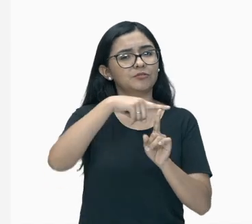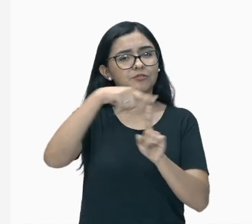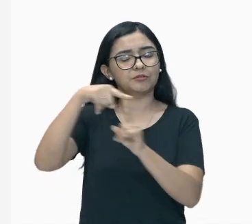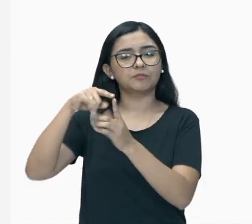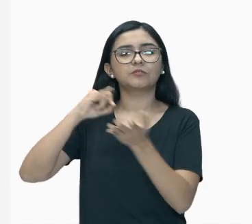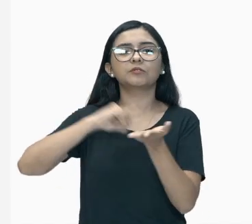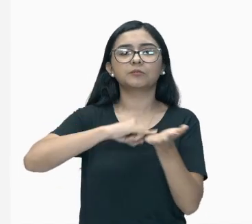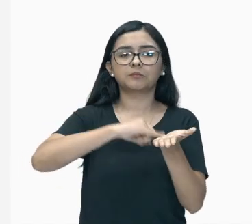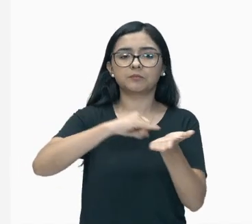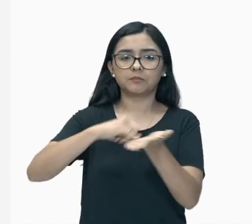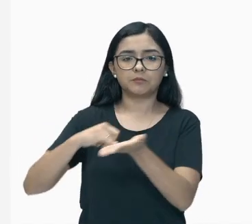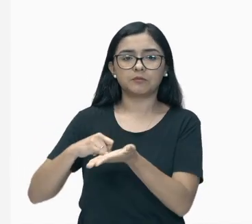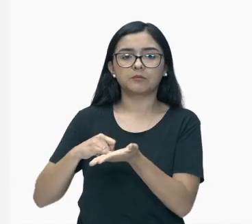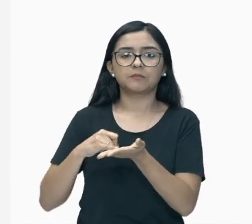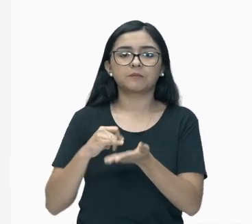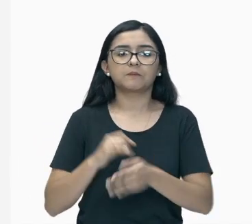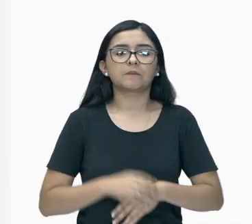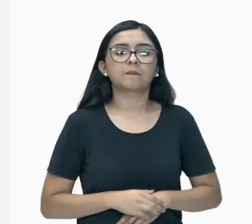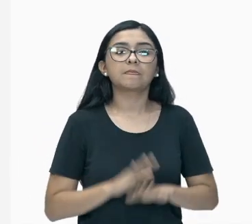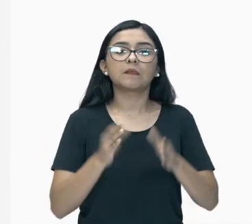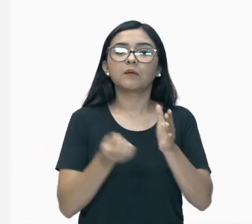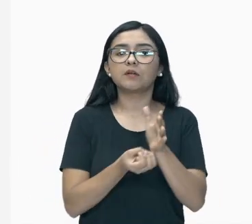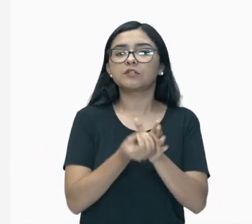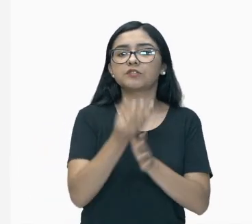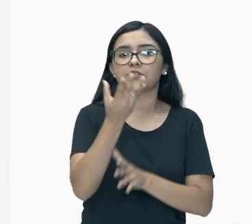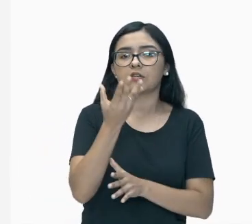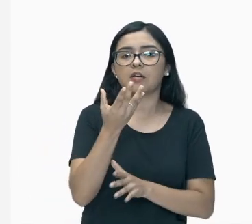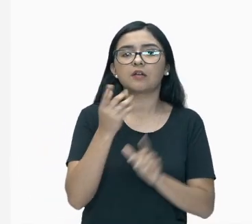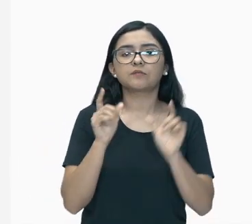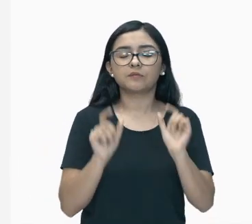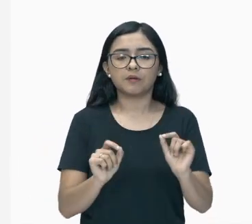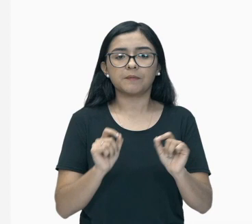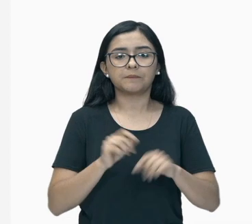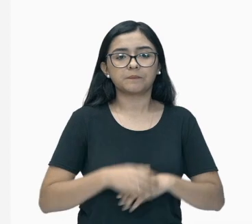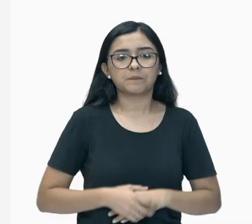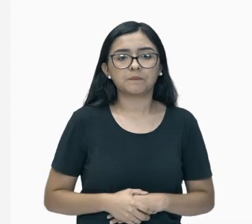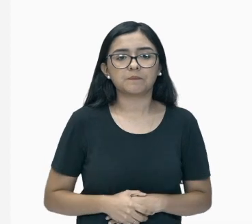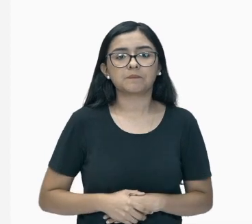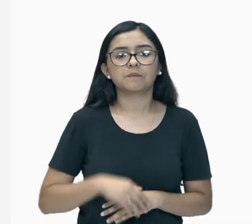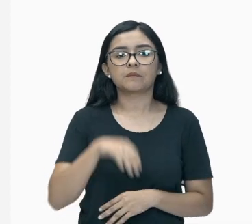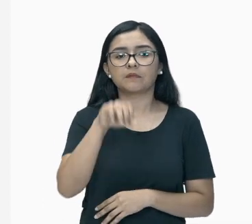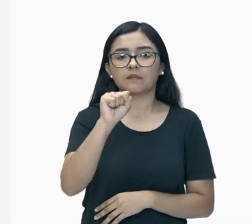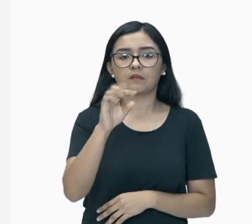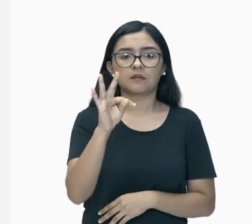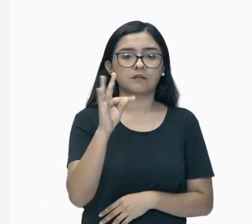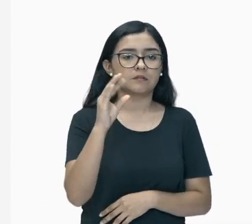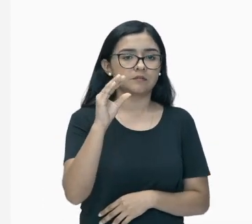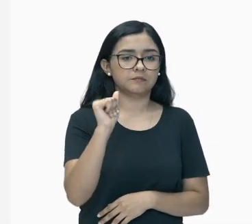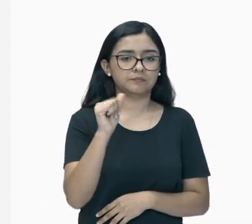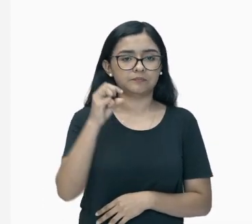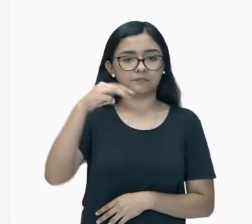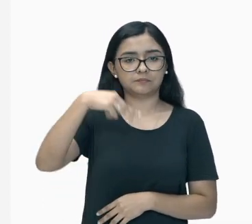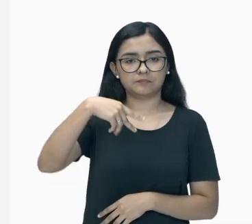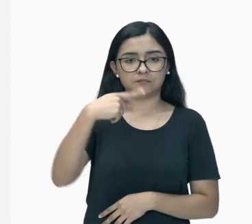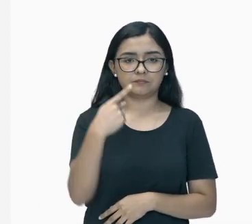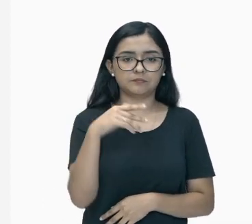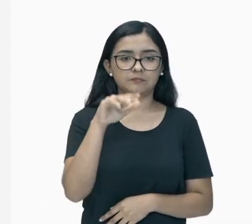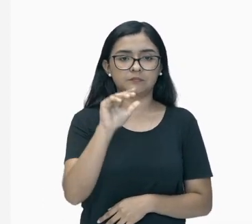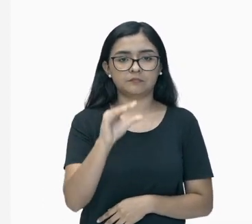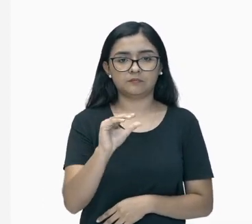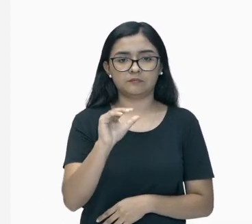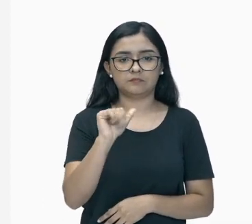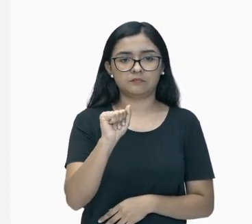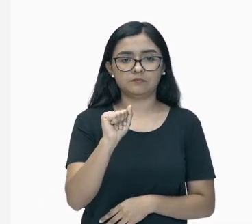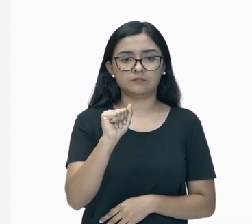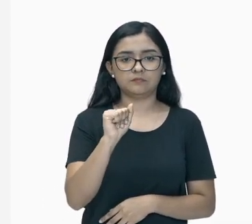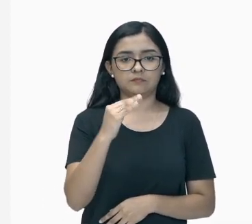criou o chamado, os ingleses criaram aí a chamada Stamp Act, que é a lei do selo.